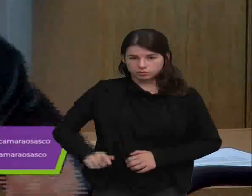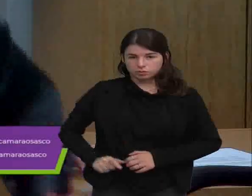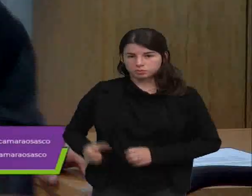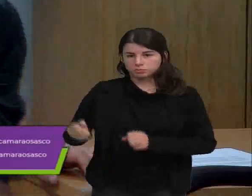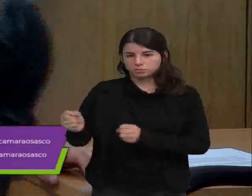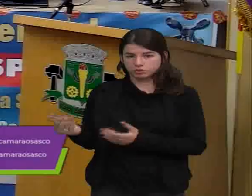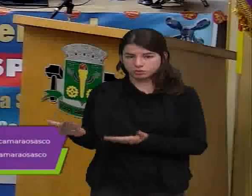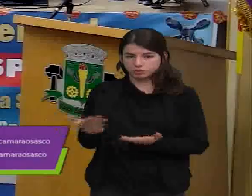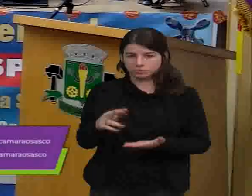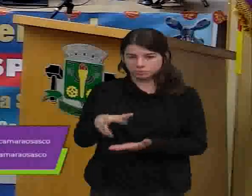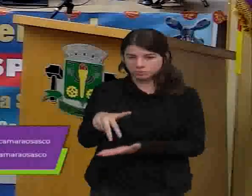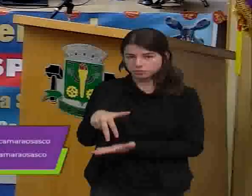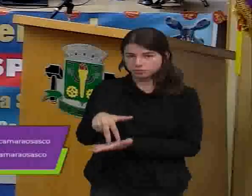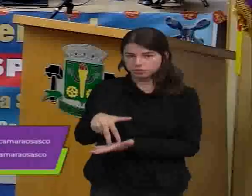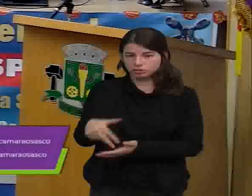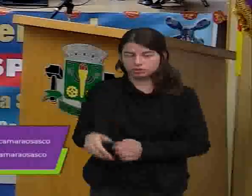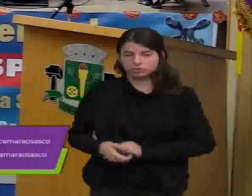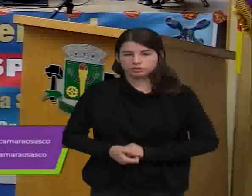a sua posição